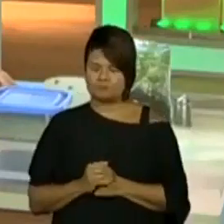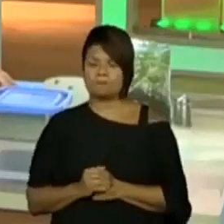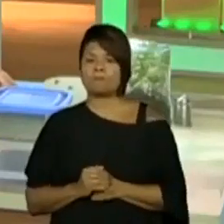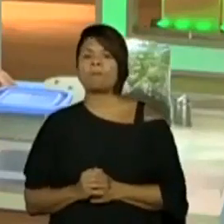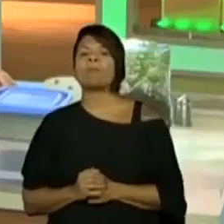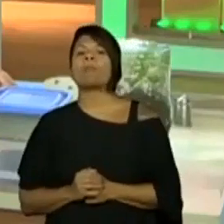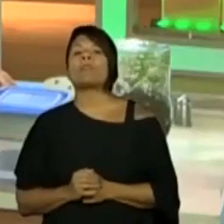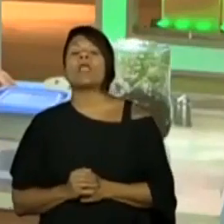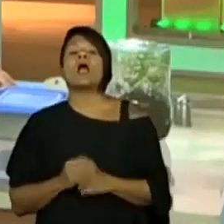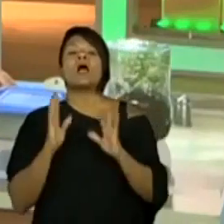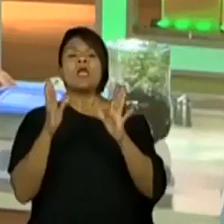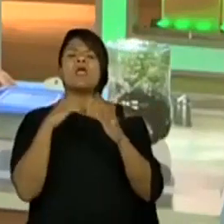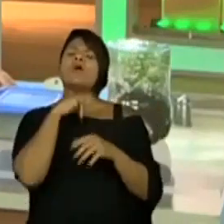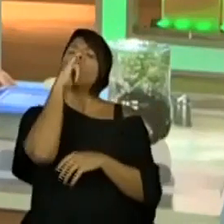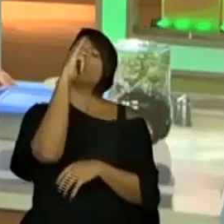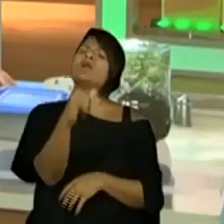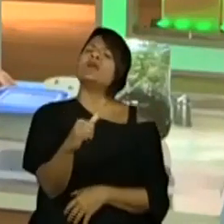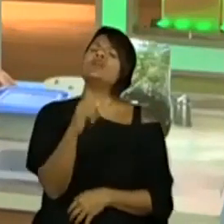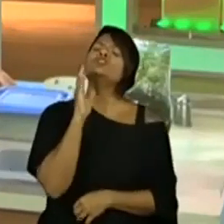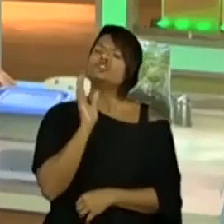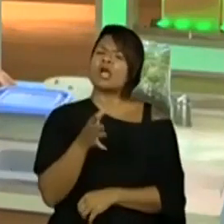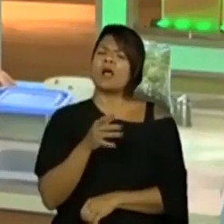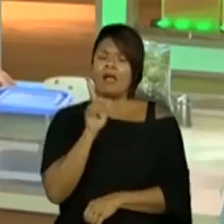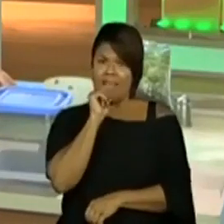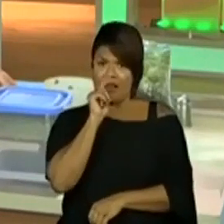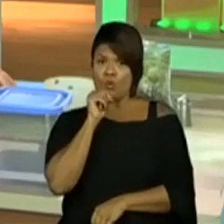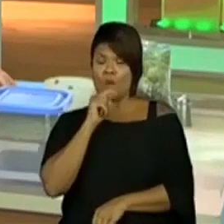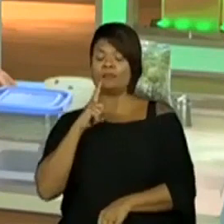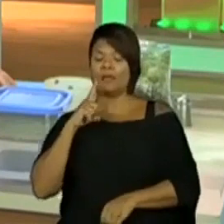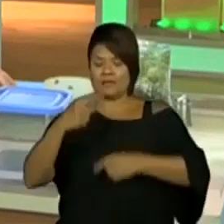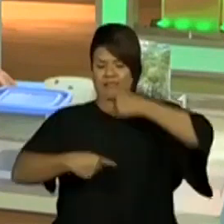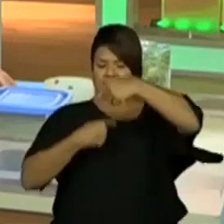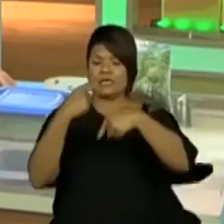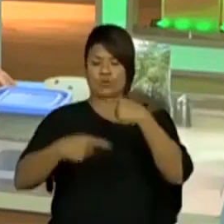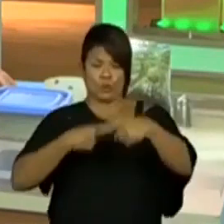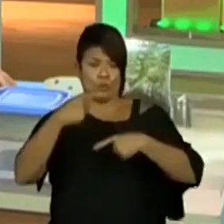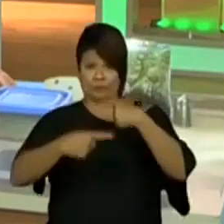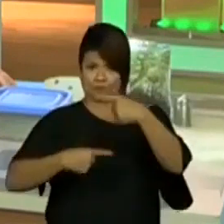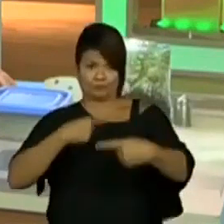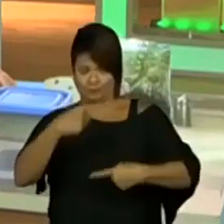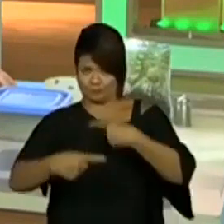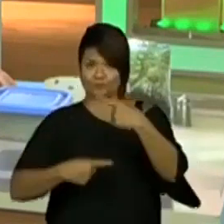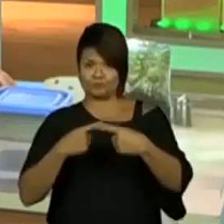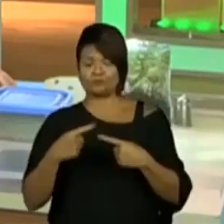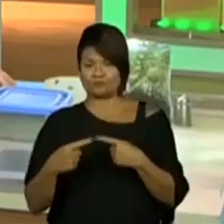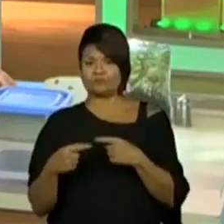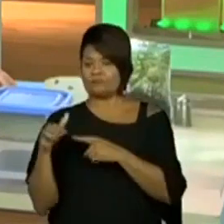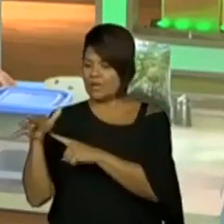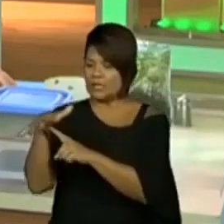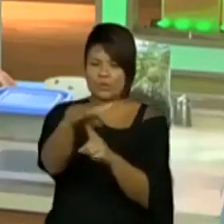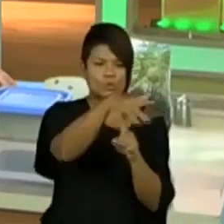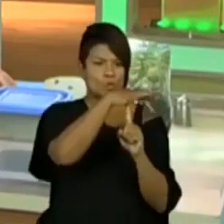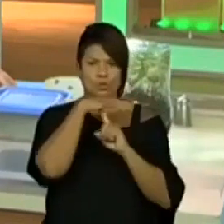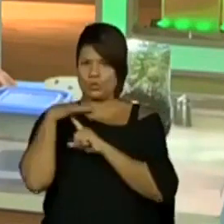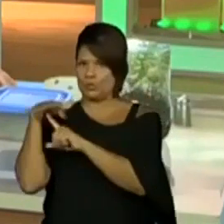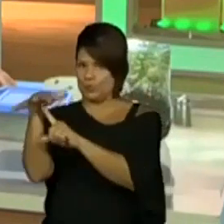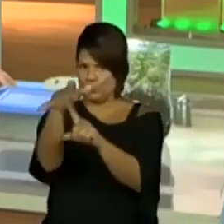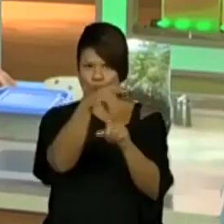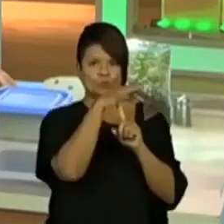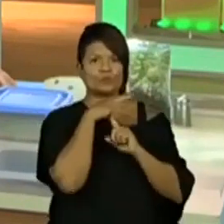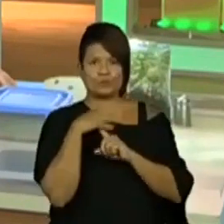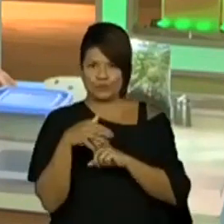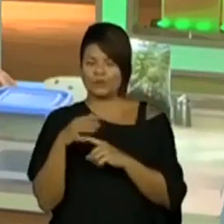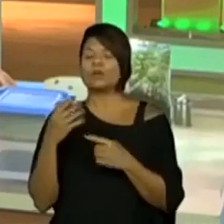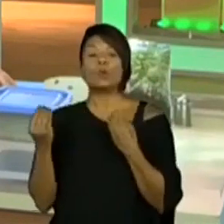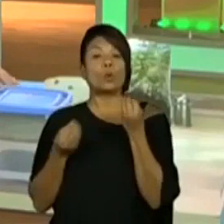água tem um ciclo na natureza, vamos descobrir como ocorre esse tal ciclo da água, tão importante para